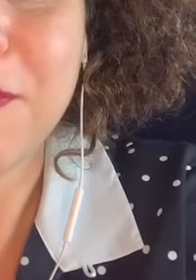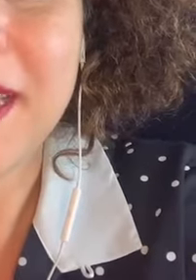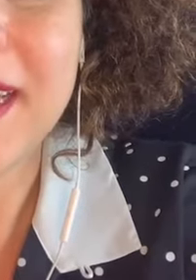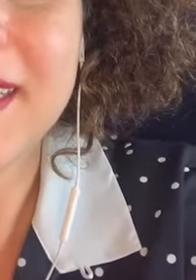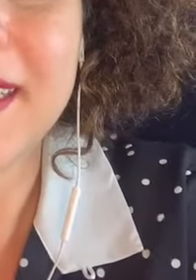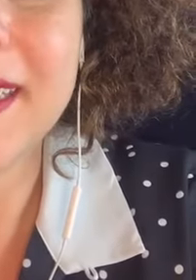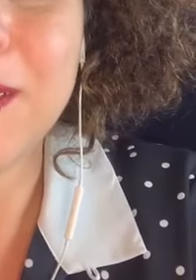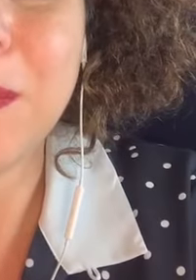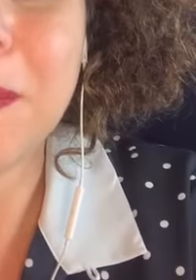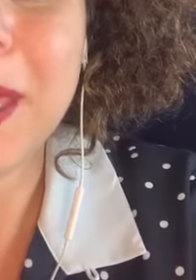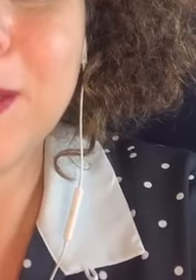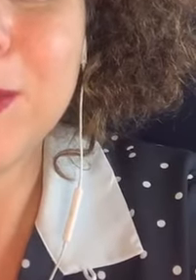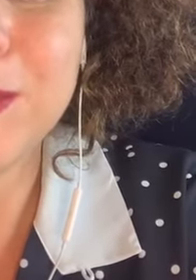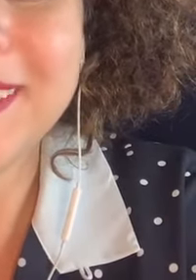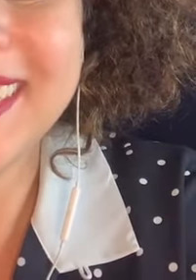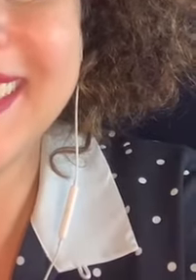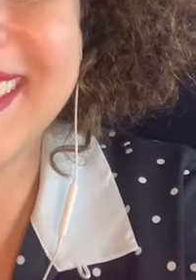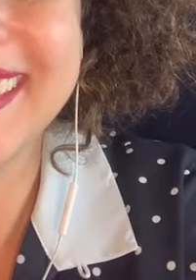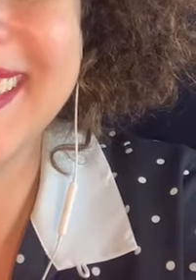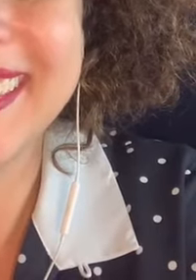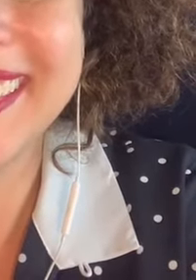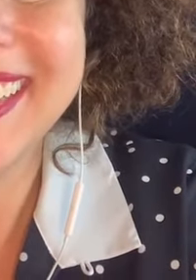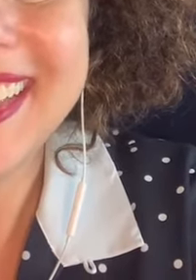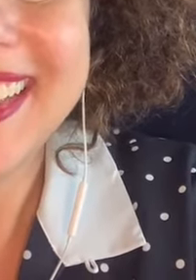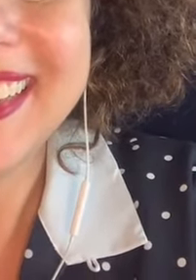essa nossa conversa. Esse é o momento